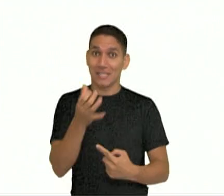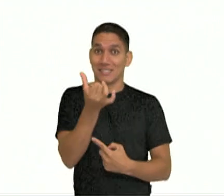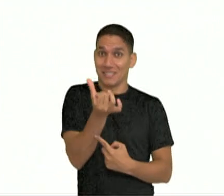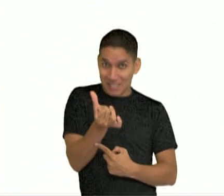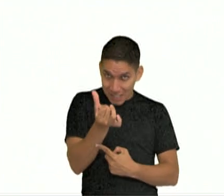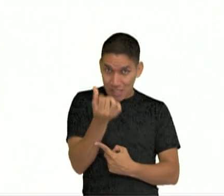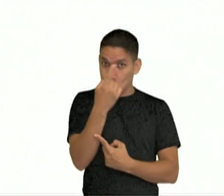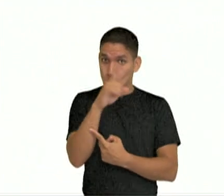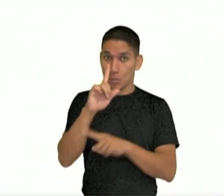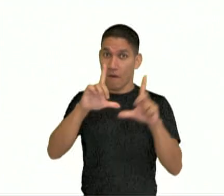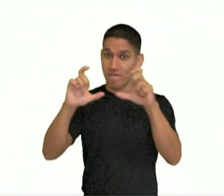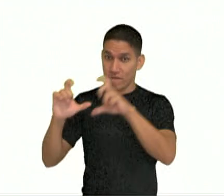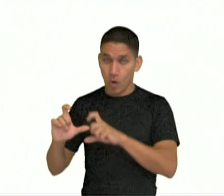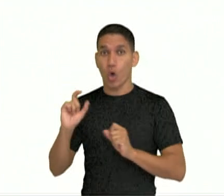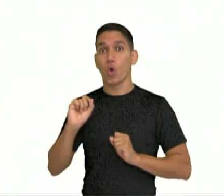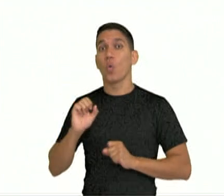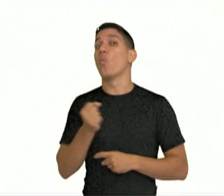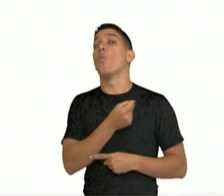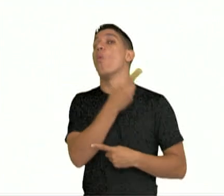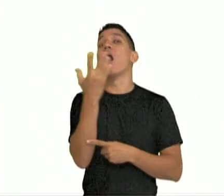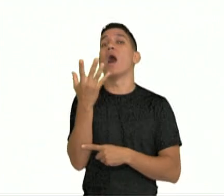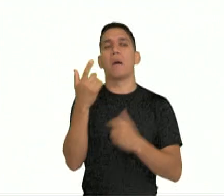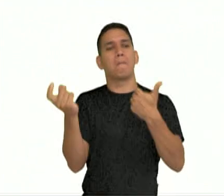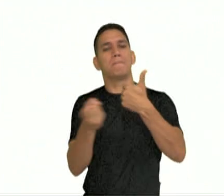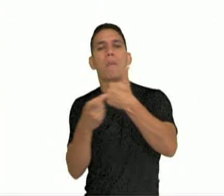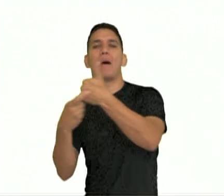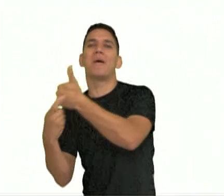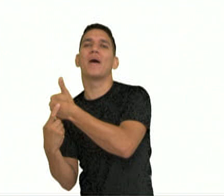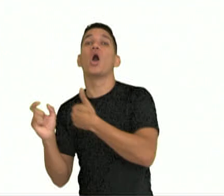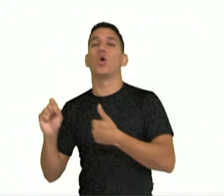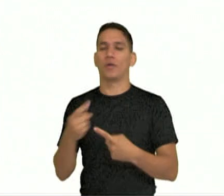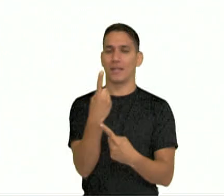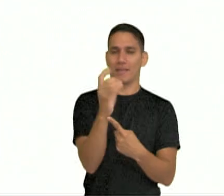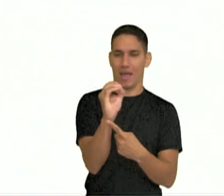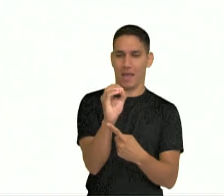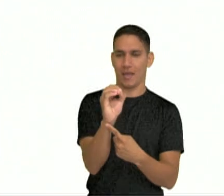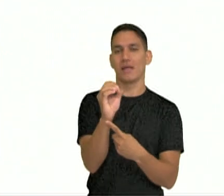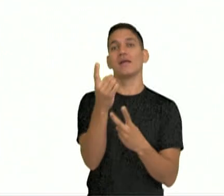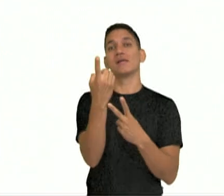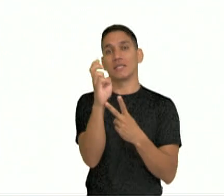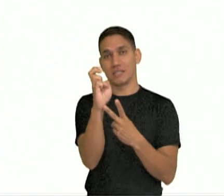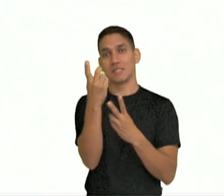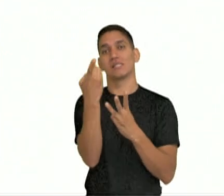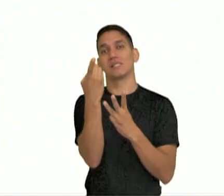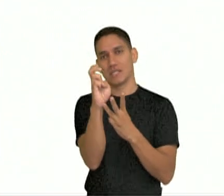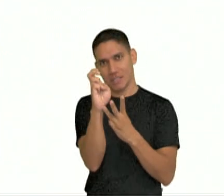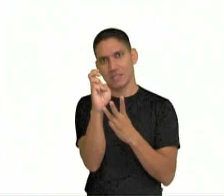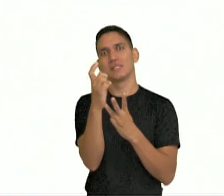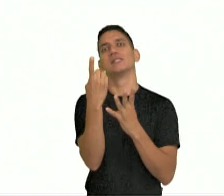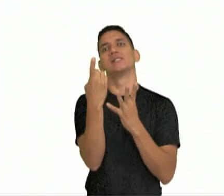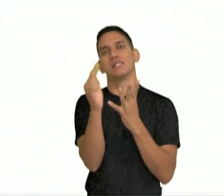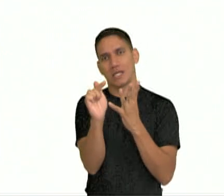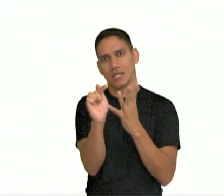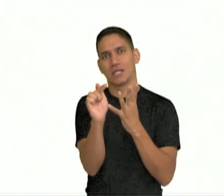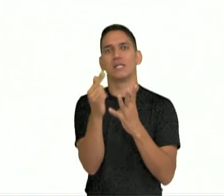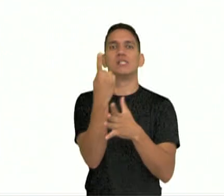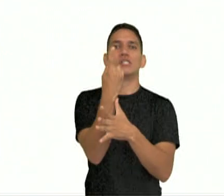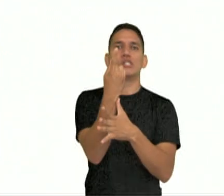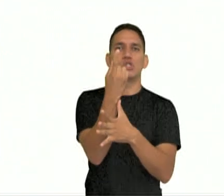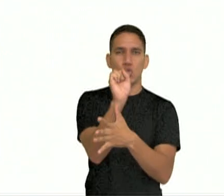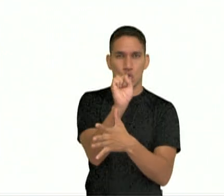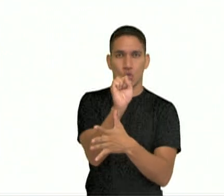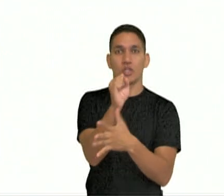receberam o seguinte número de curtidas: 10, 15, 15, 17, 18 e 21.